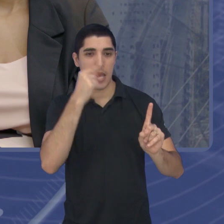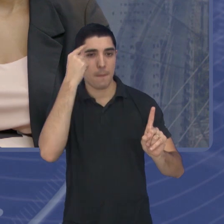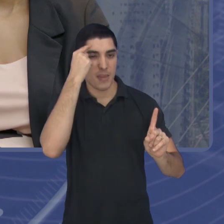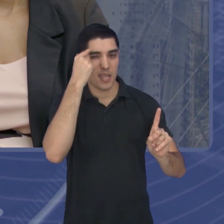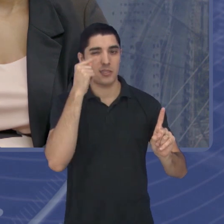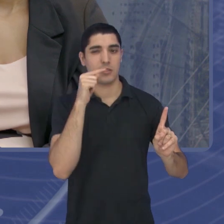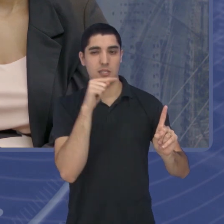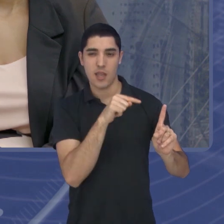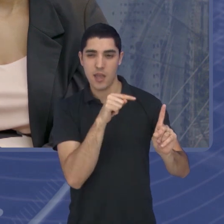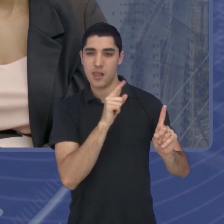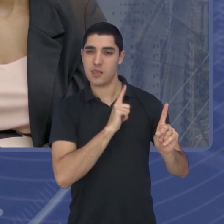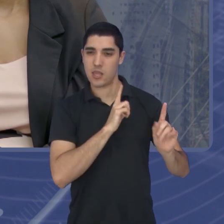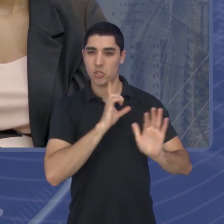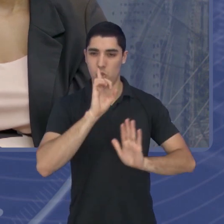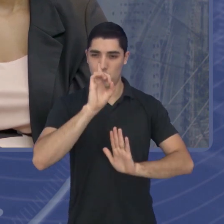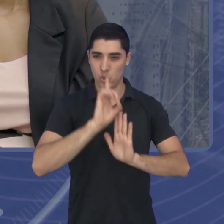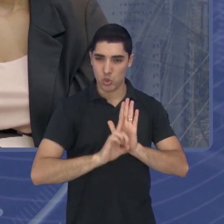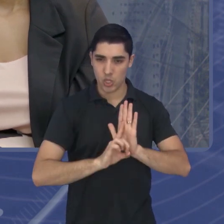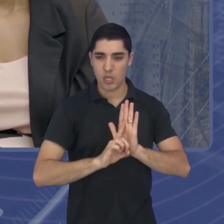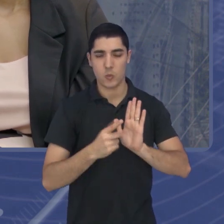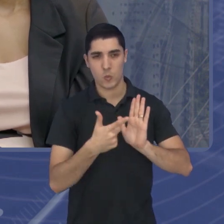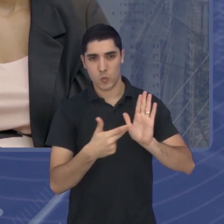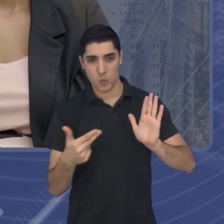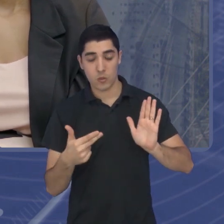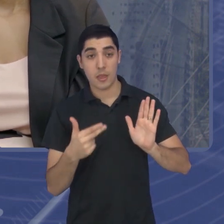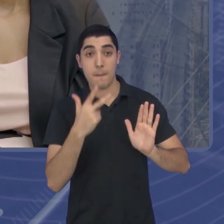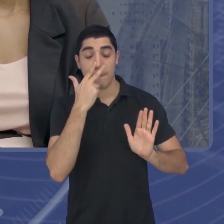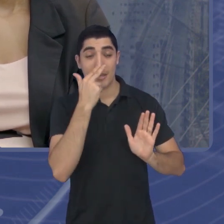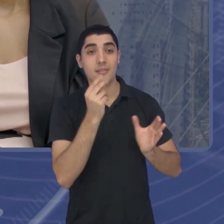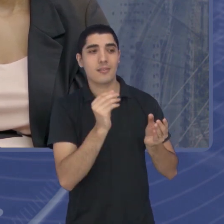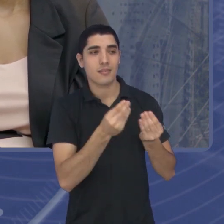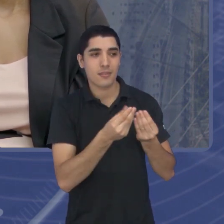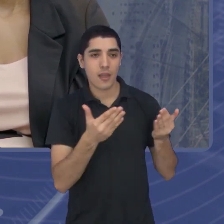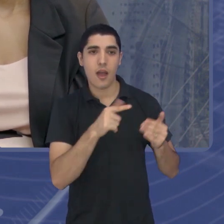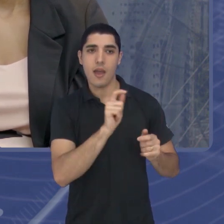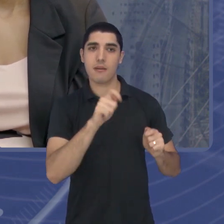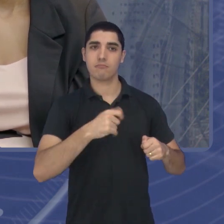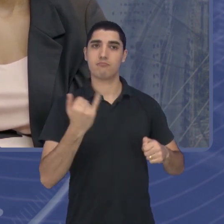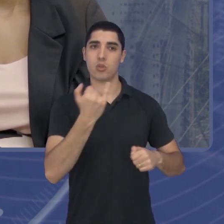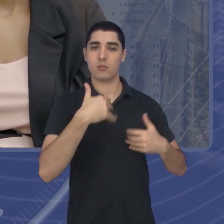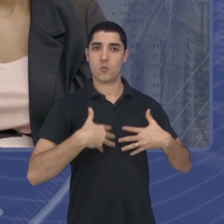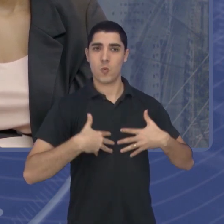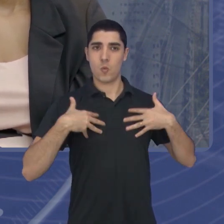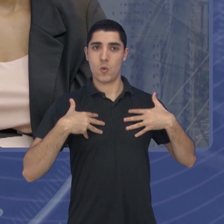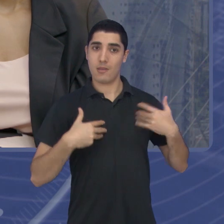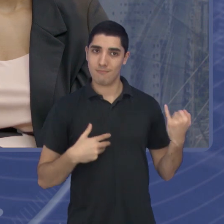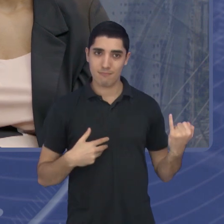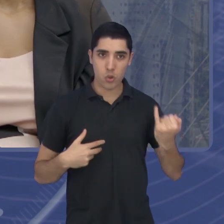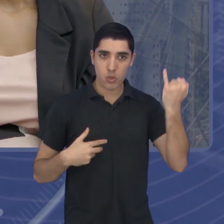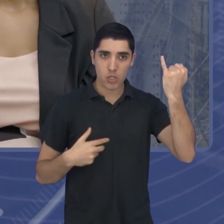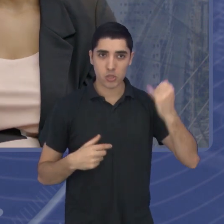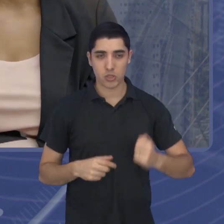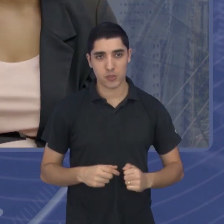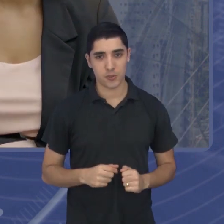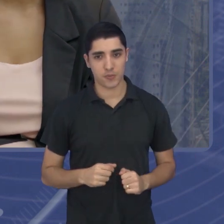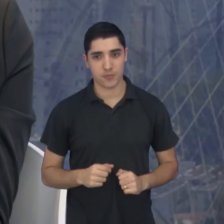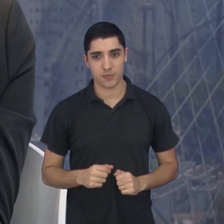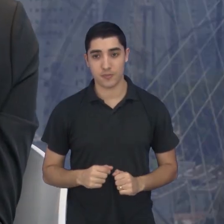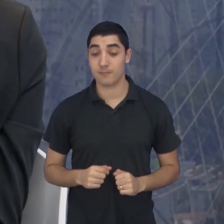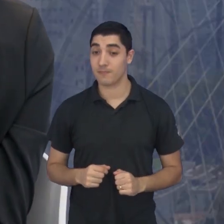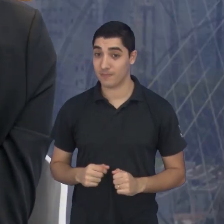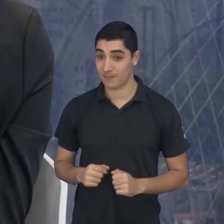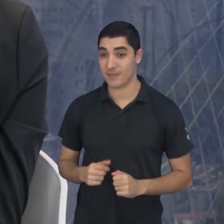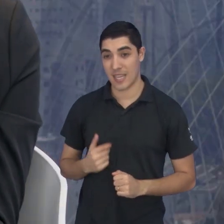desses direitos, né, Lívia, assegura ainda mais a questão da autoestima, né? Muito importante. Uai, eu acho que